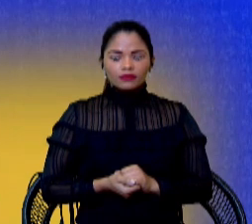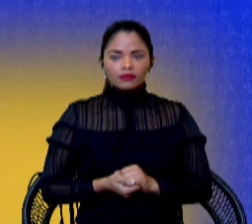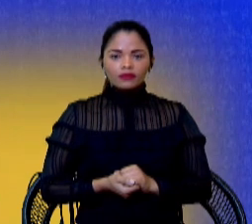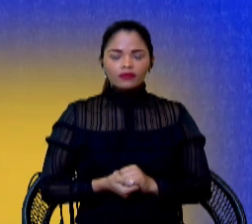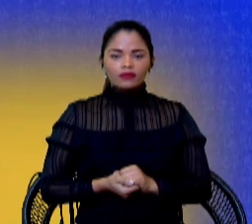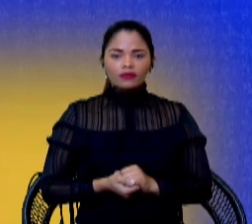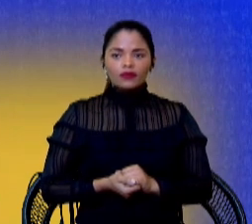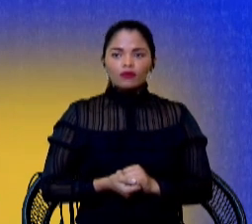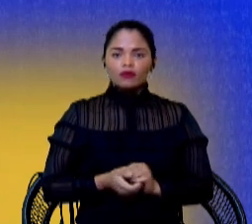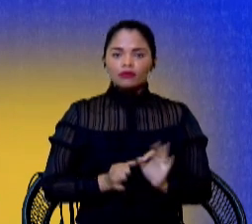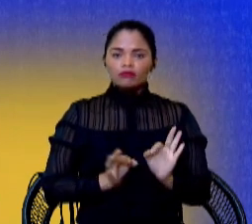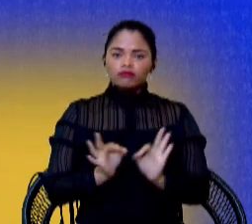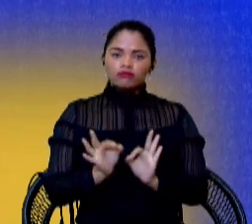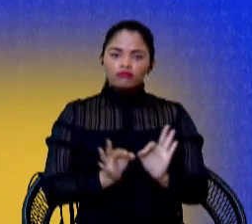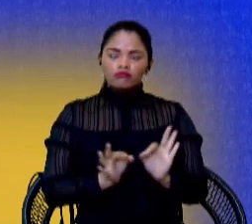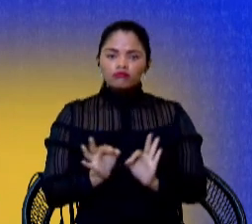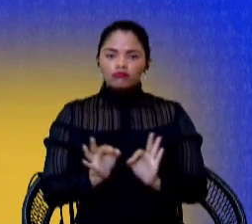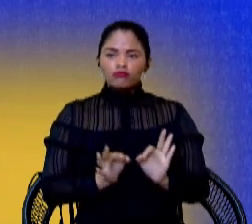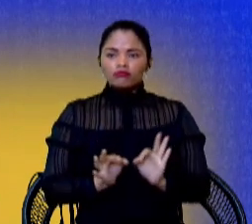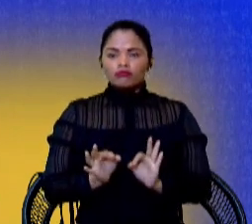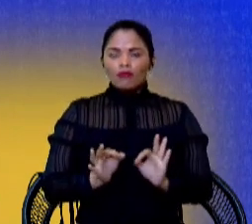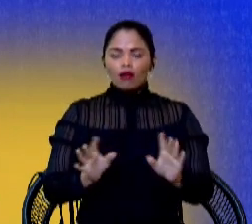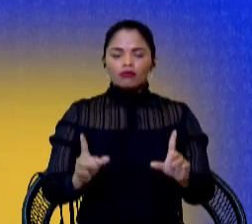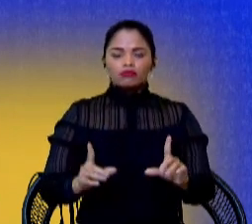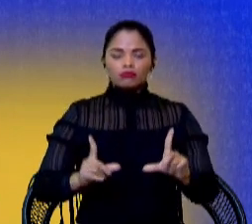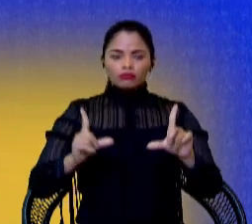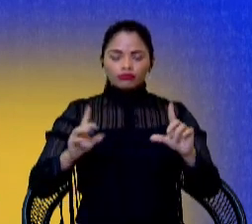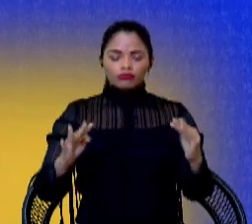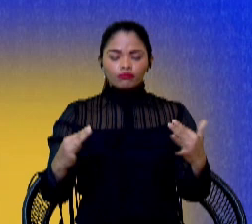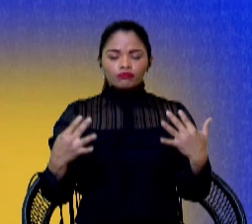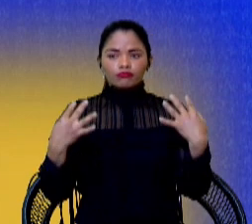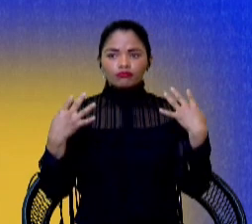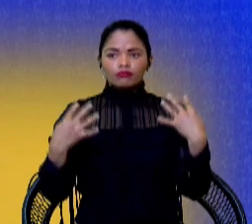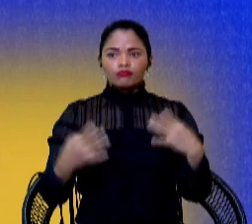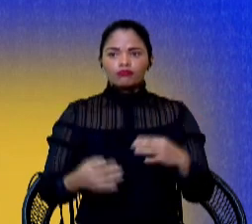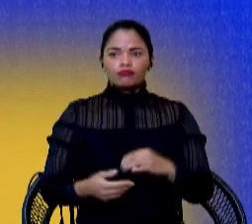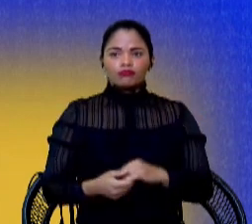Deixa eu só ver o retorno aqui se está todo mundo vendo minha tela.